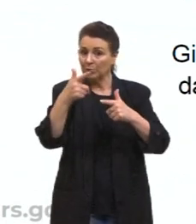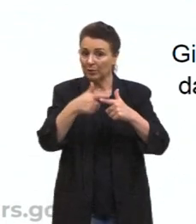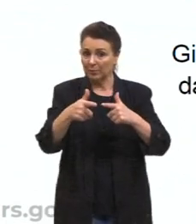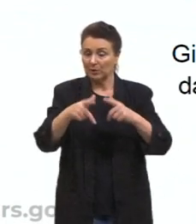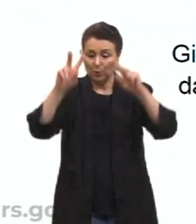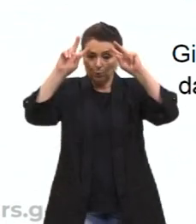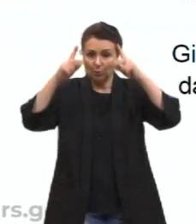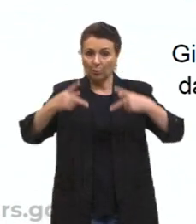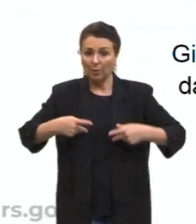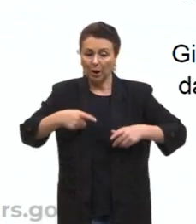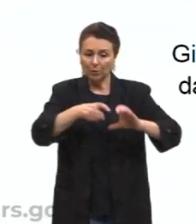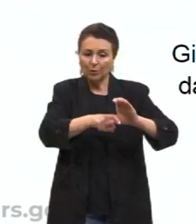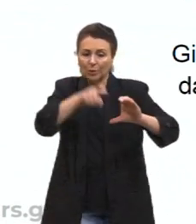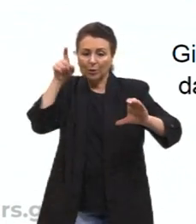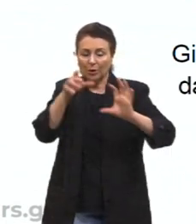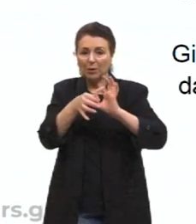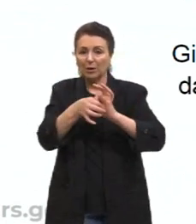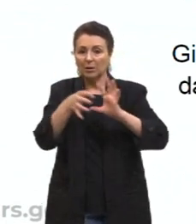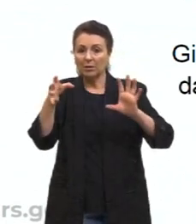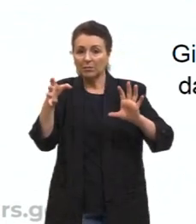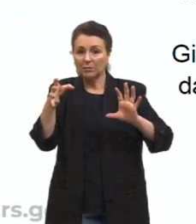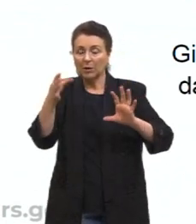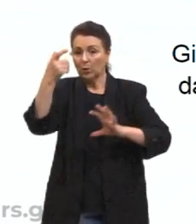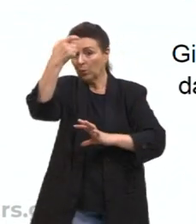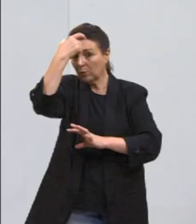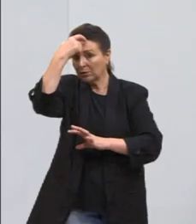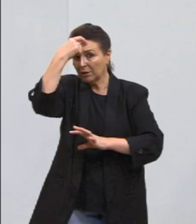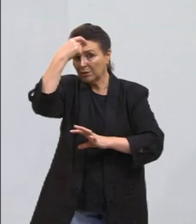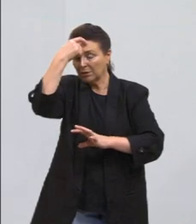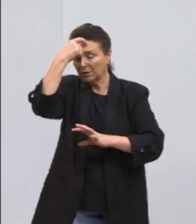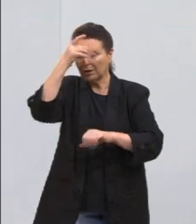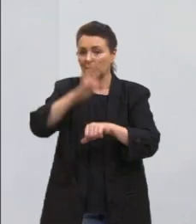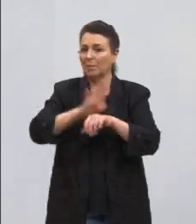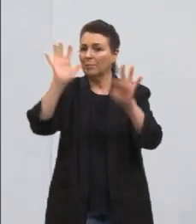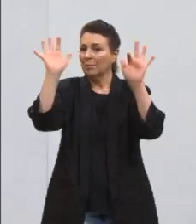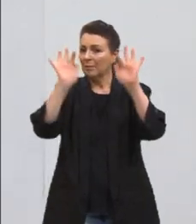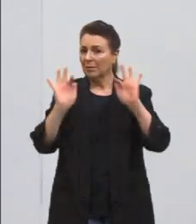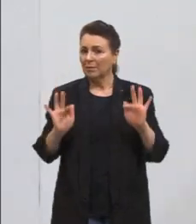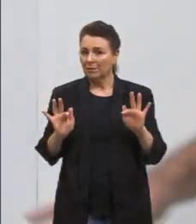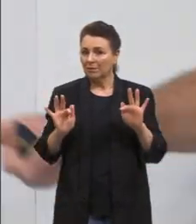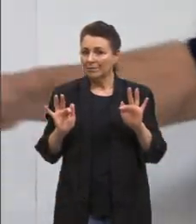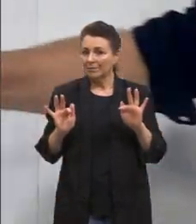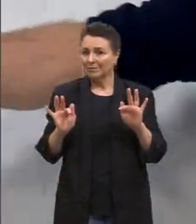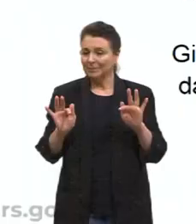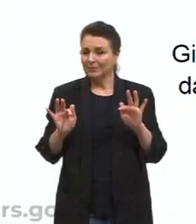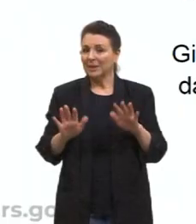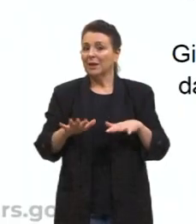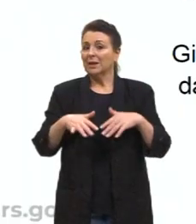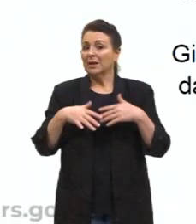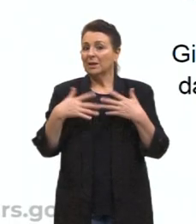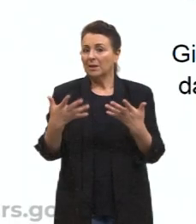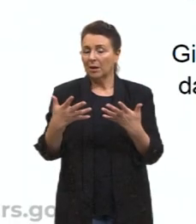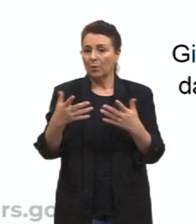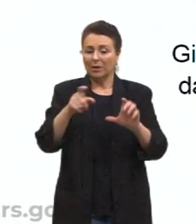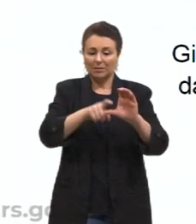emancipado seria mais feliz vivendo uma sociedade mais feliz e Então essa emancipação e esse mundo